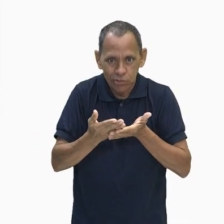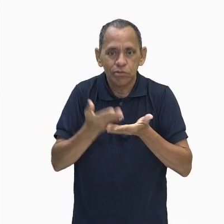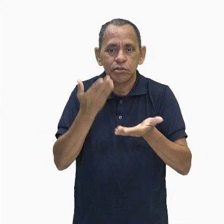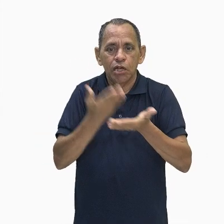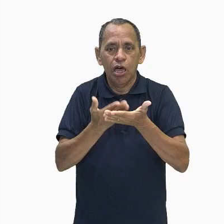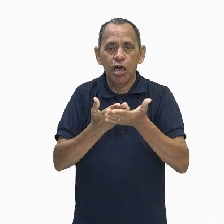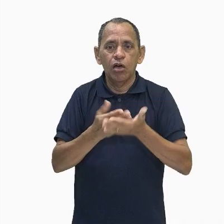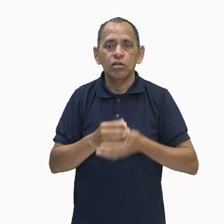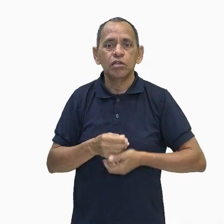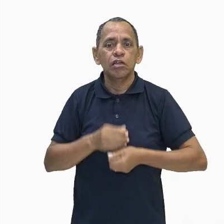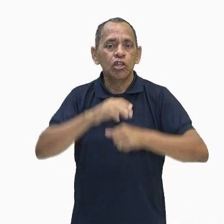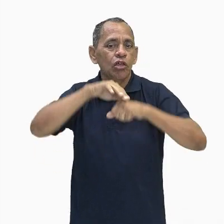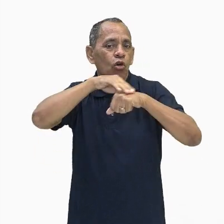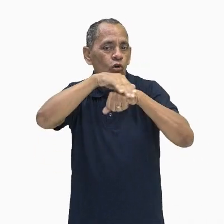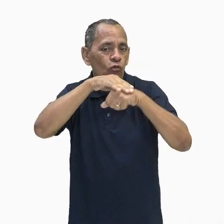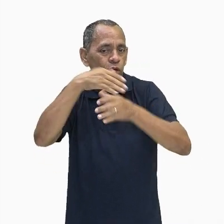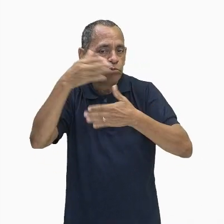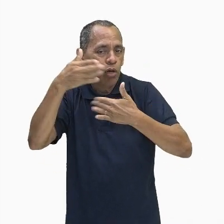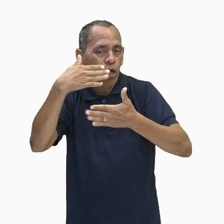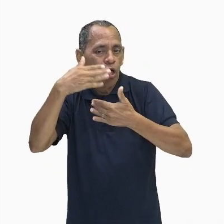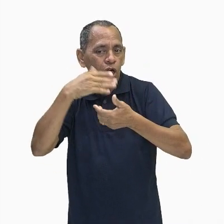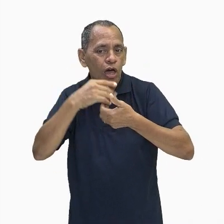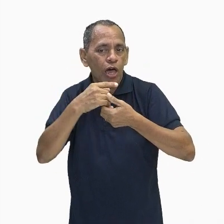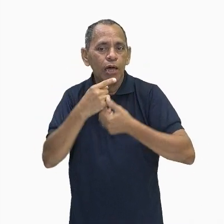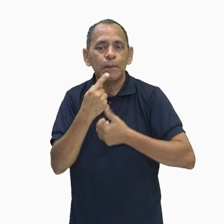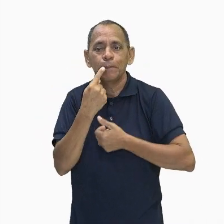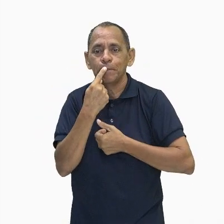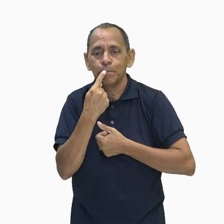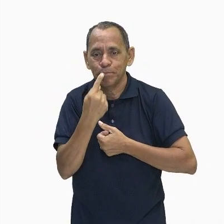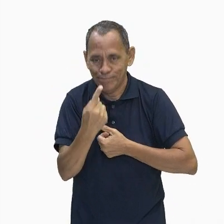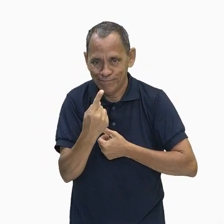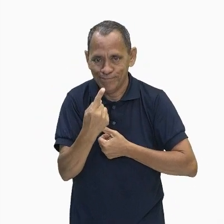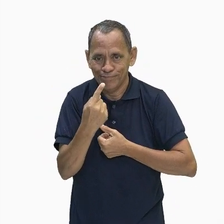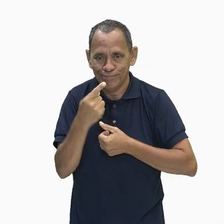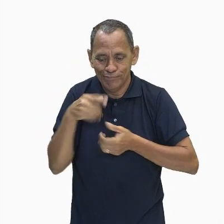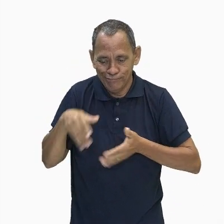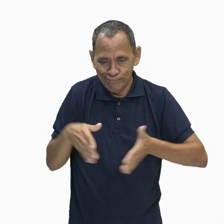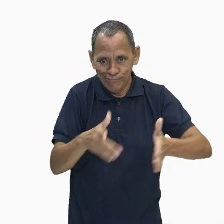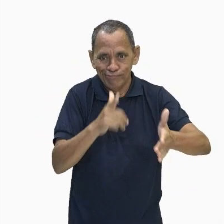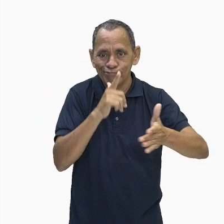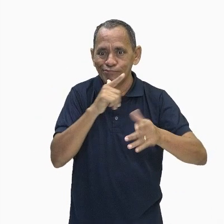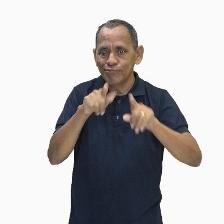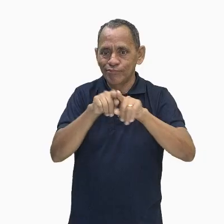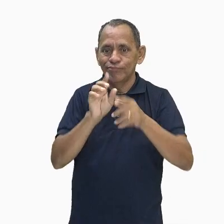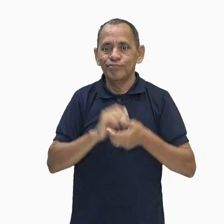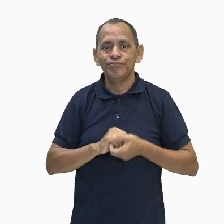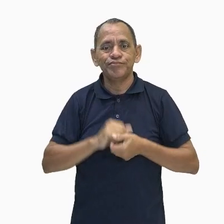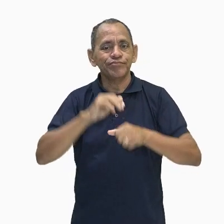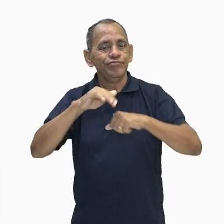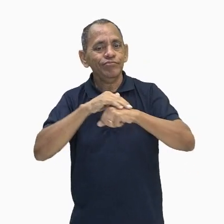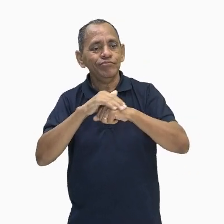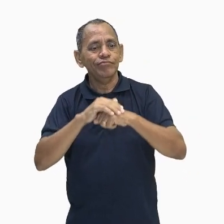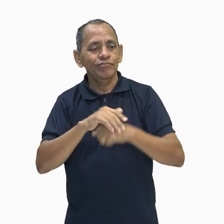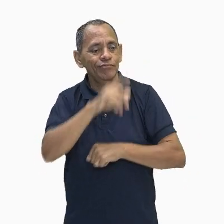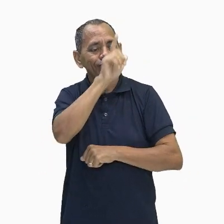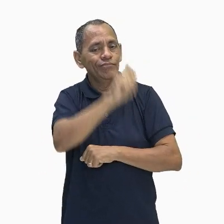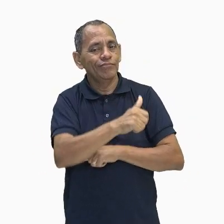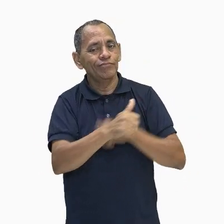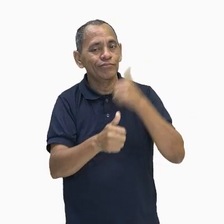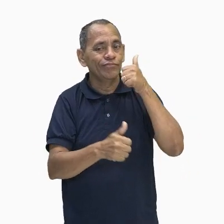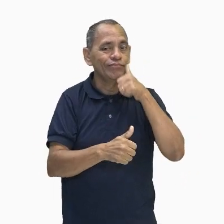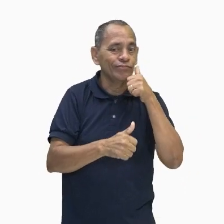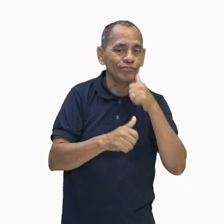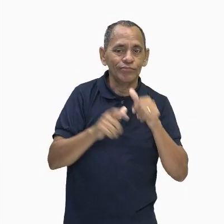rio, né, em que nós observamos ali o menino interagindo com a Zefa, essa moça ali que estava lavando a sua roupa e